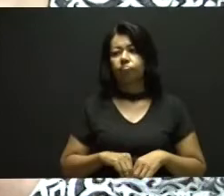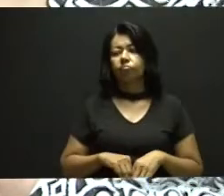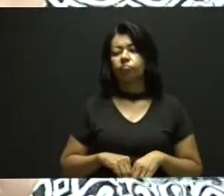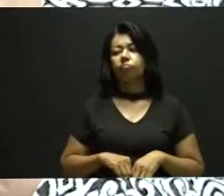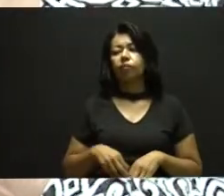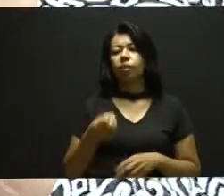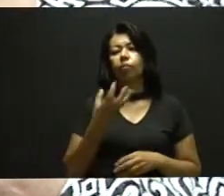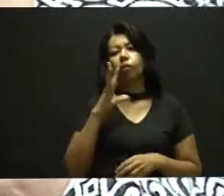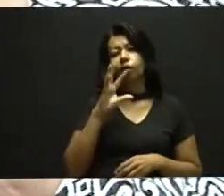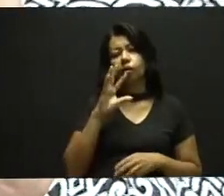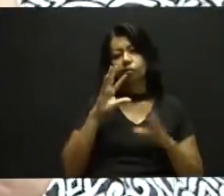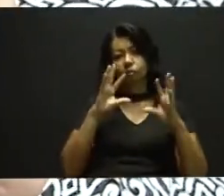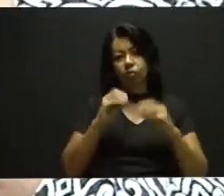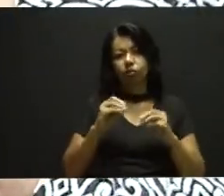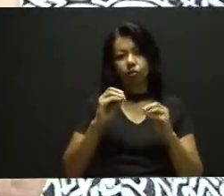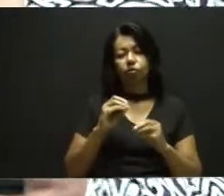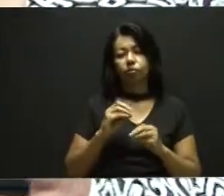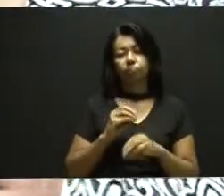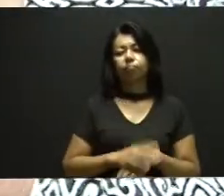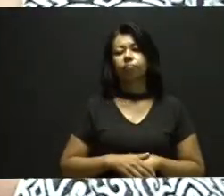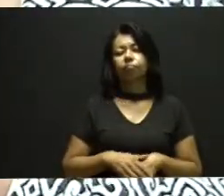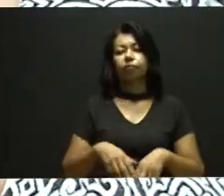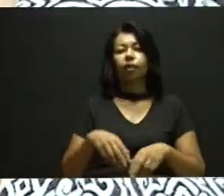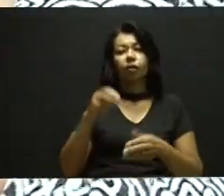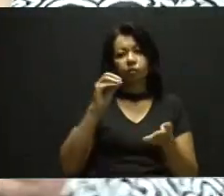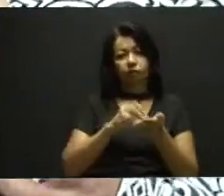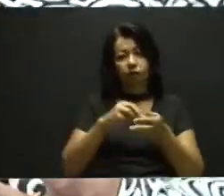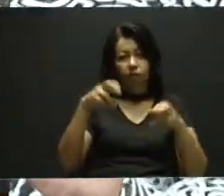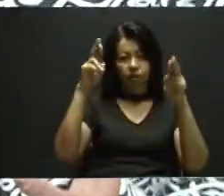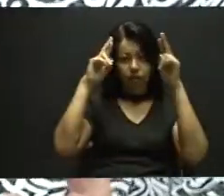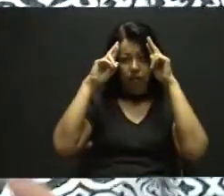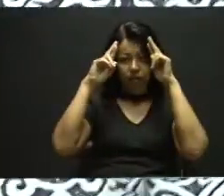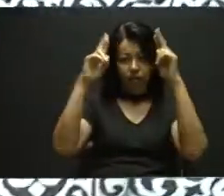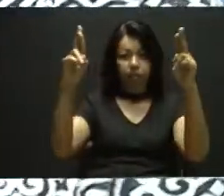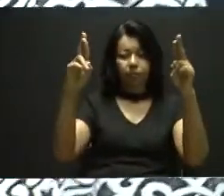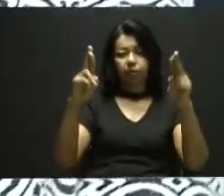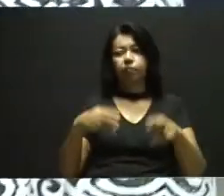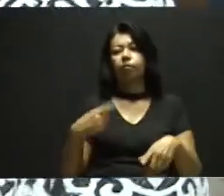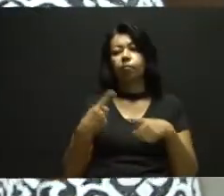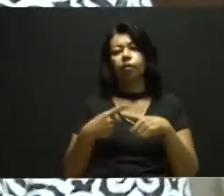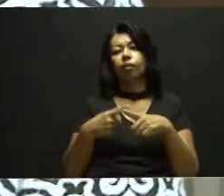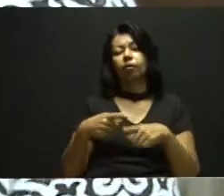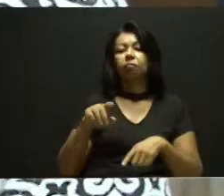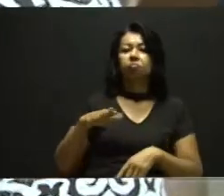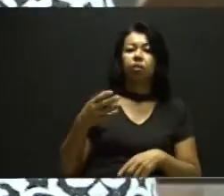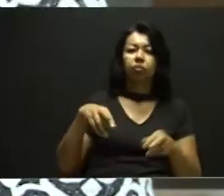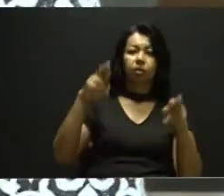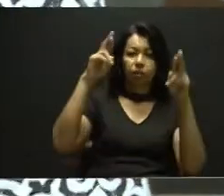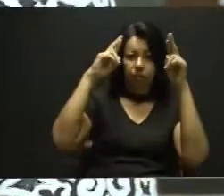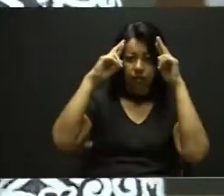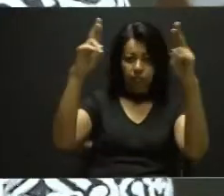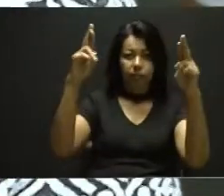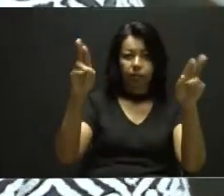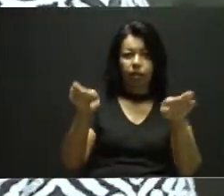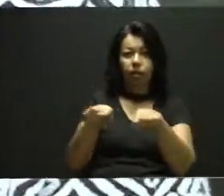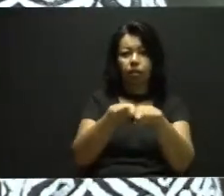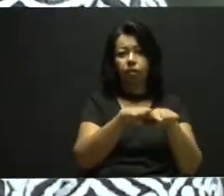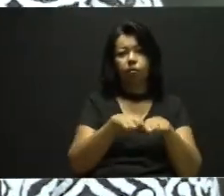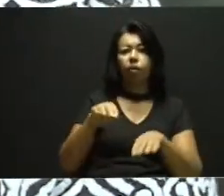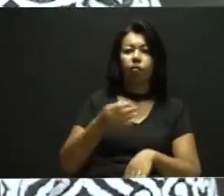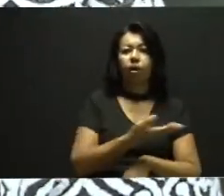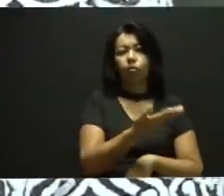senhora boa noite a todos respeito é só respeito porque quando você respeita você tá igual a todo mundo